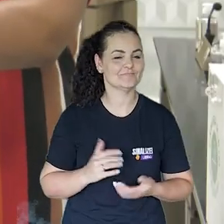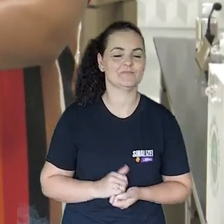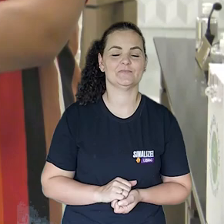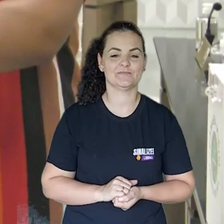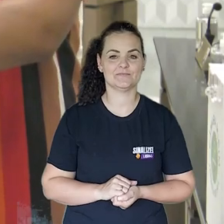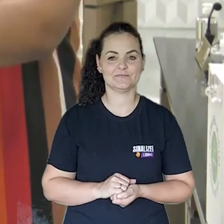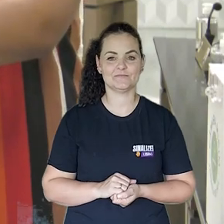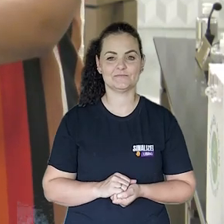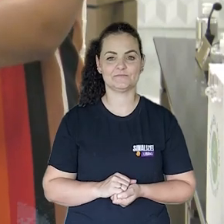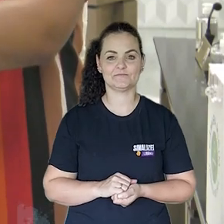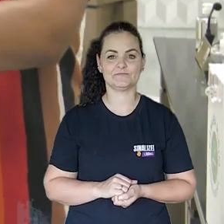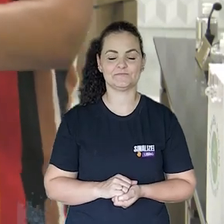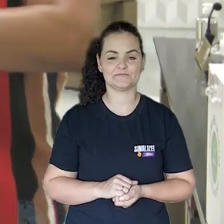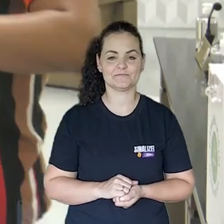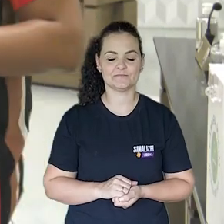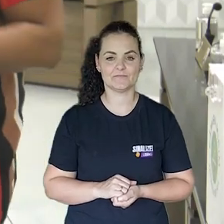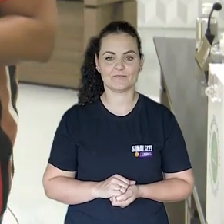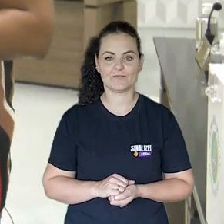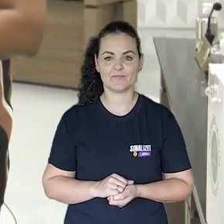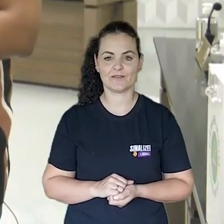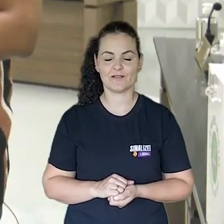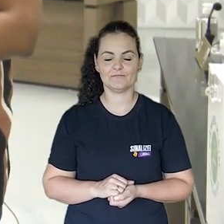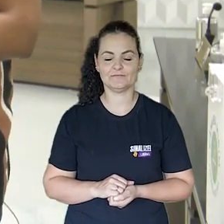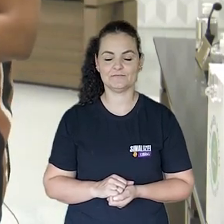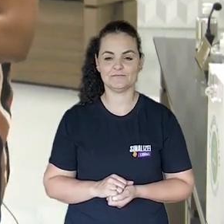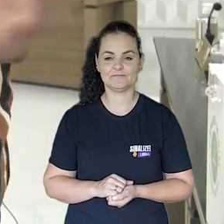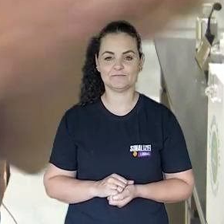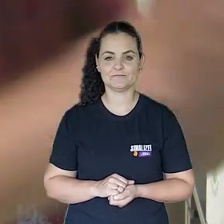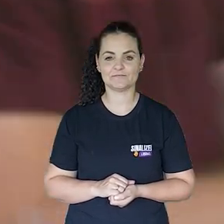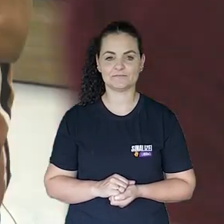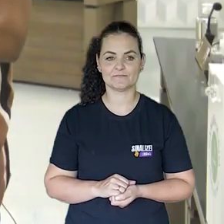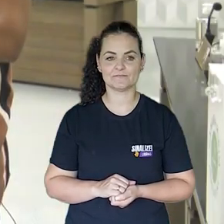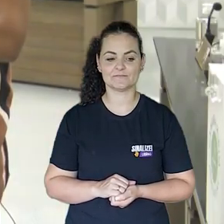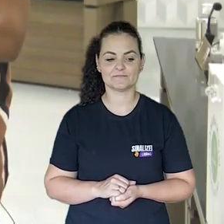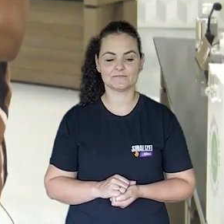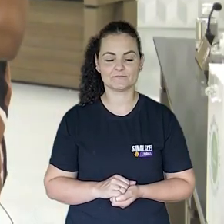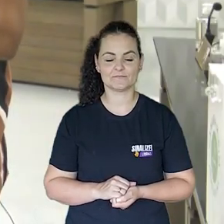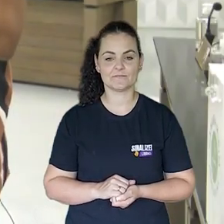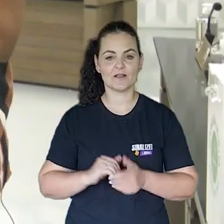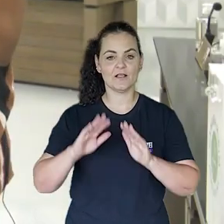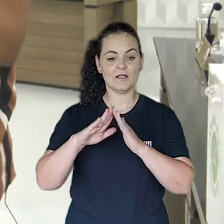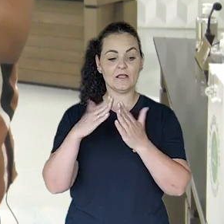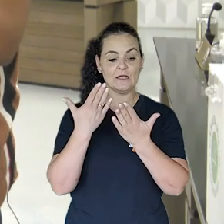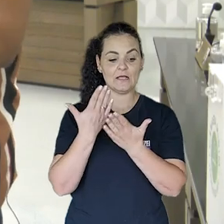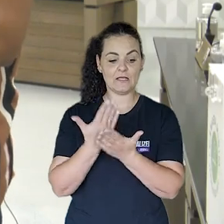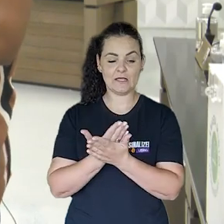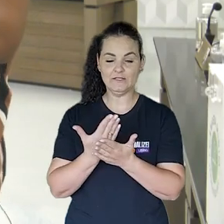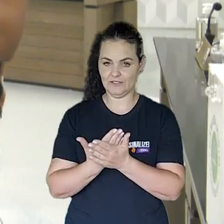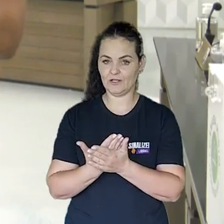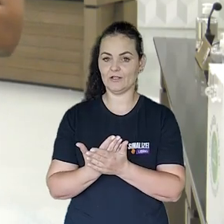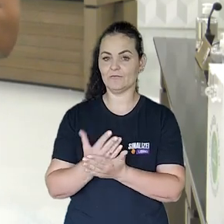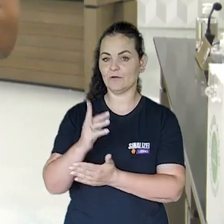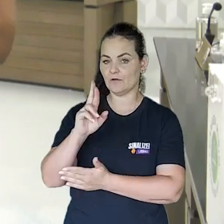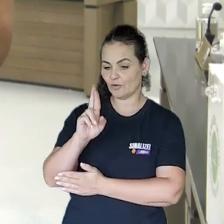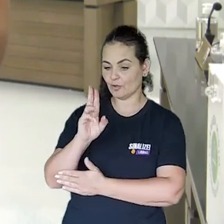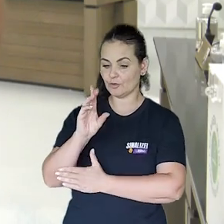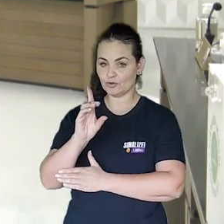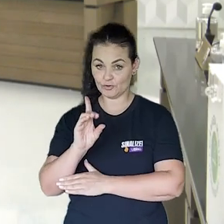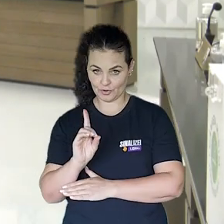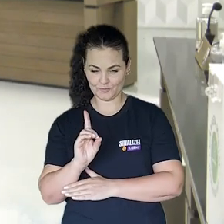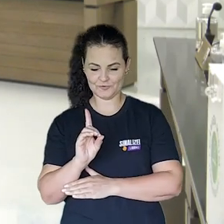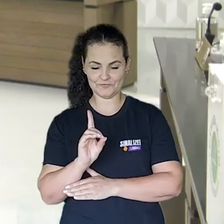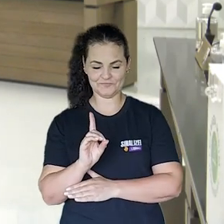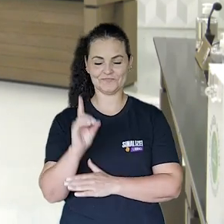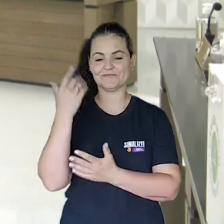é a escola Rodolfo Dorbus, da Vila Lalau. Né? Isso mesmo. Então,